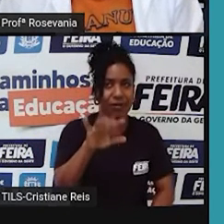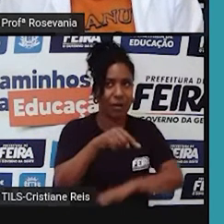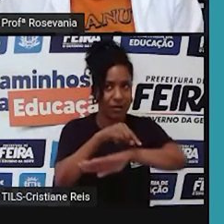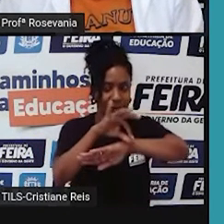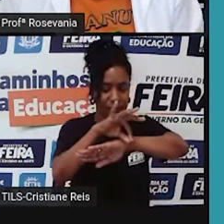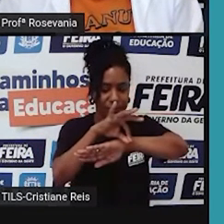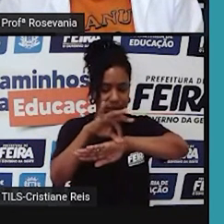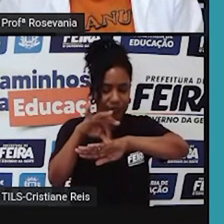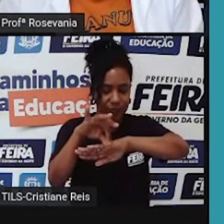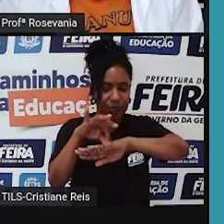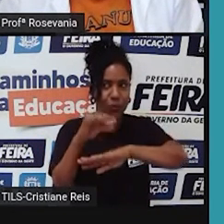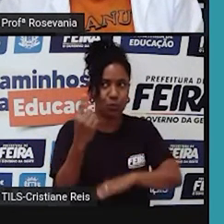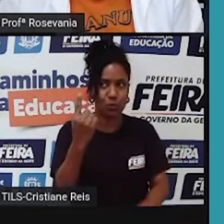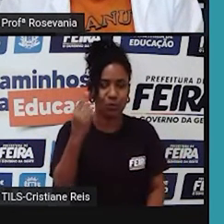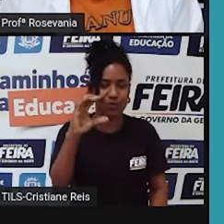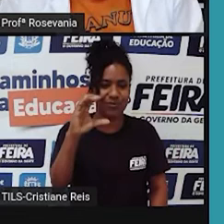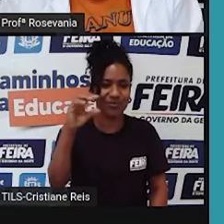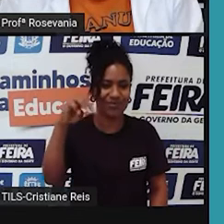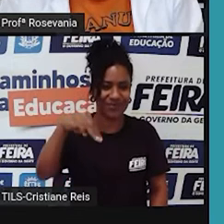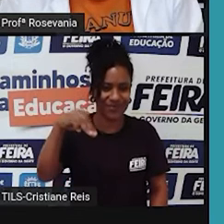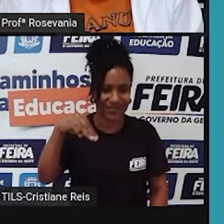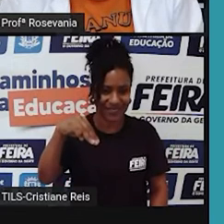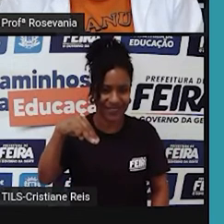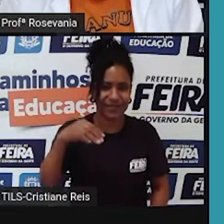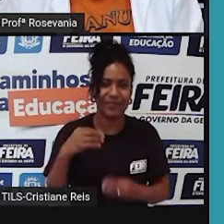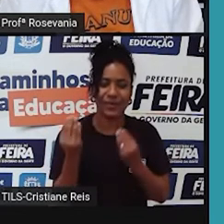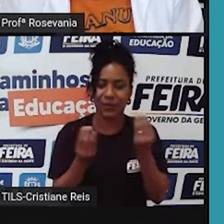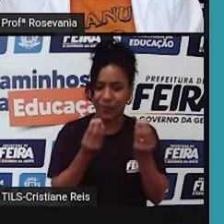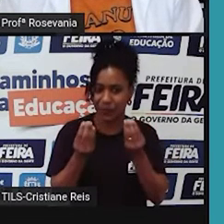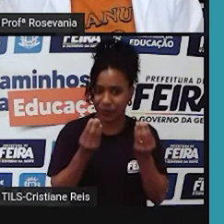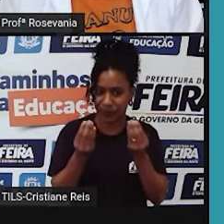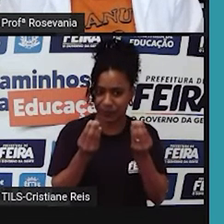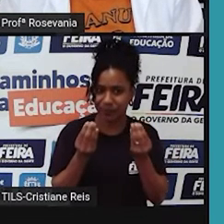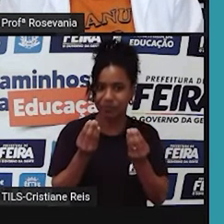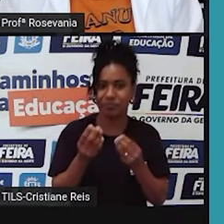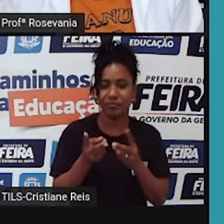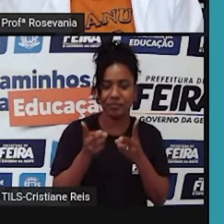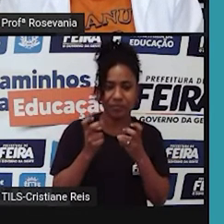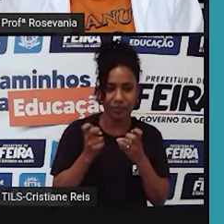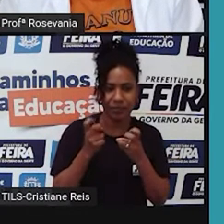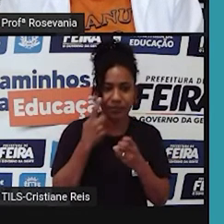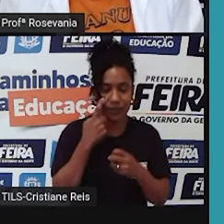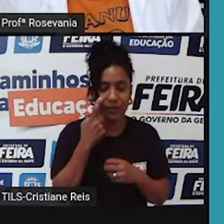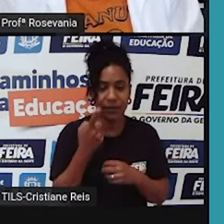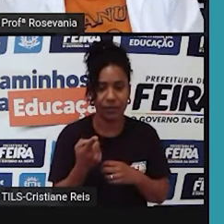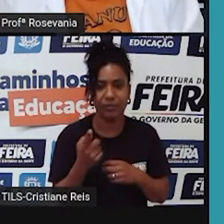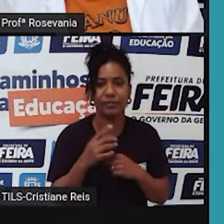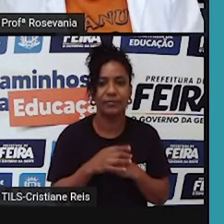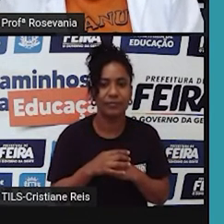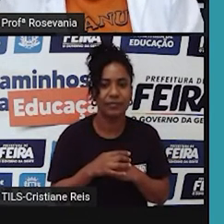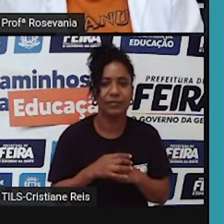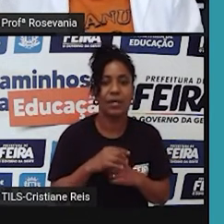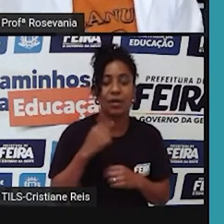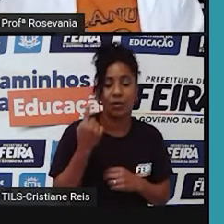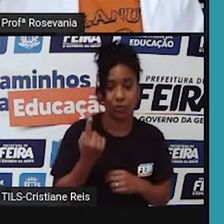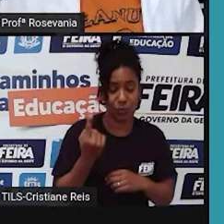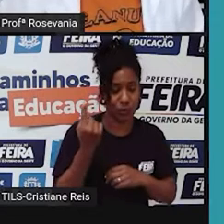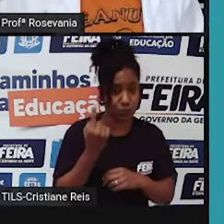ó, de 1 centímetro. Então, como é que eu leio isso aqui? Aí eu leio assim: 1 centímetro no